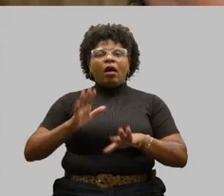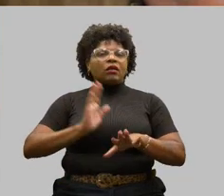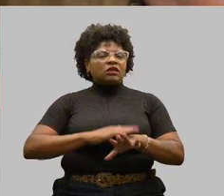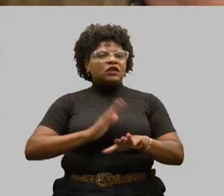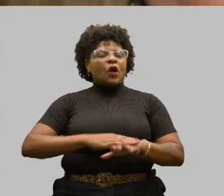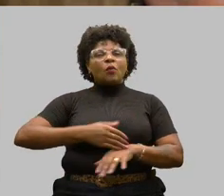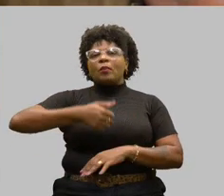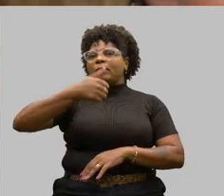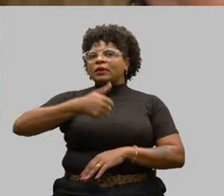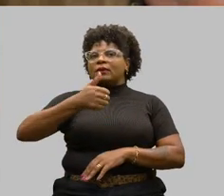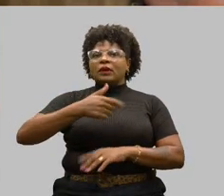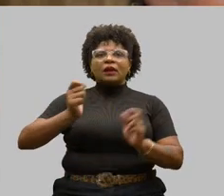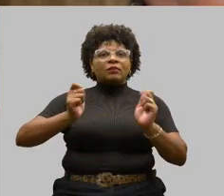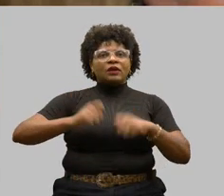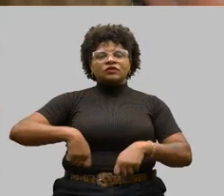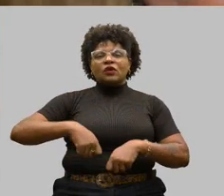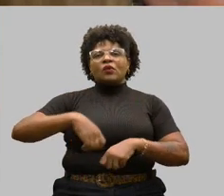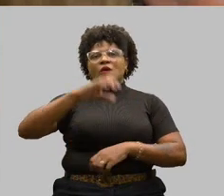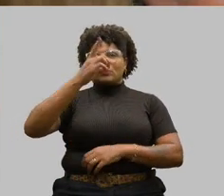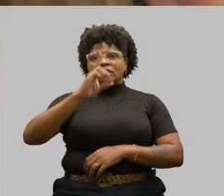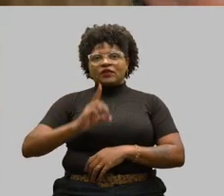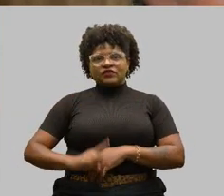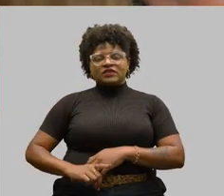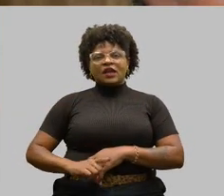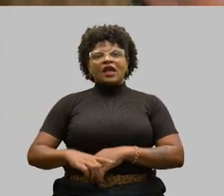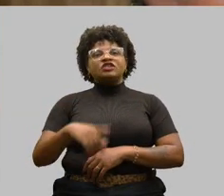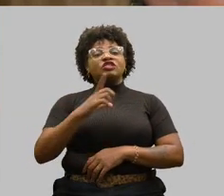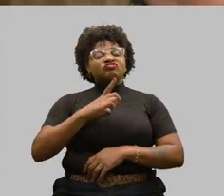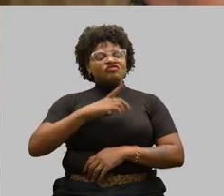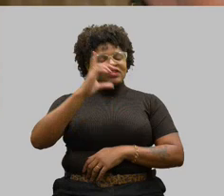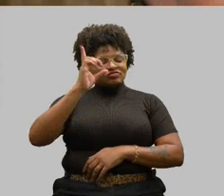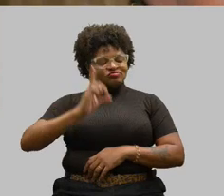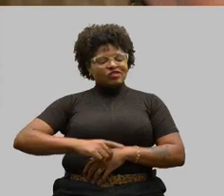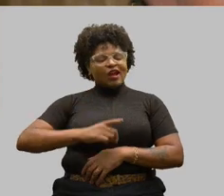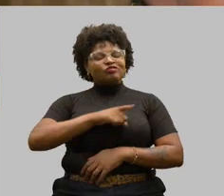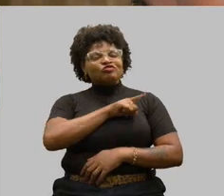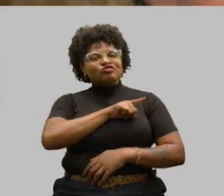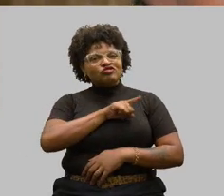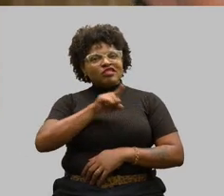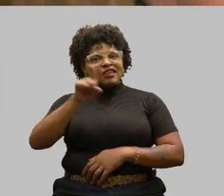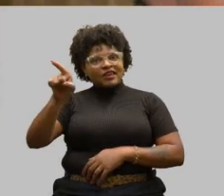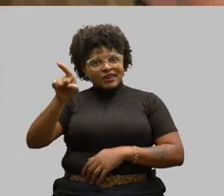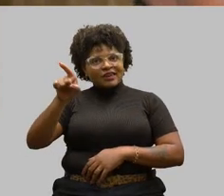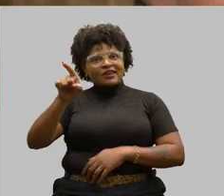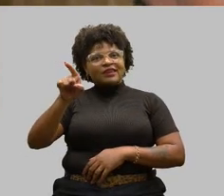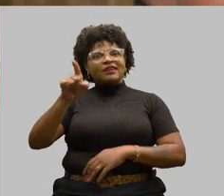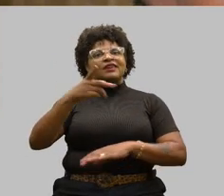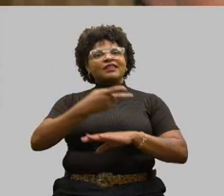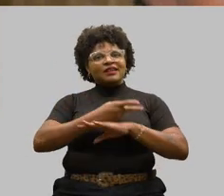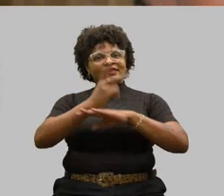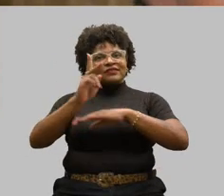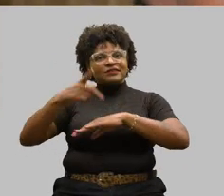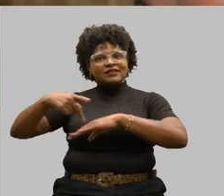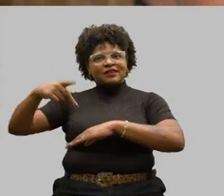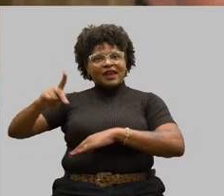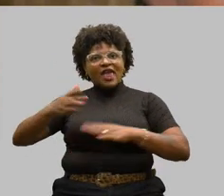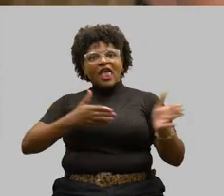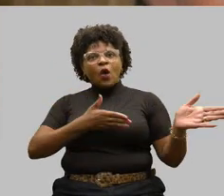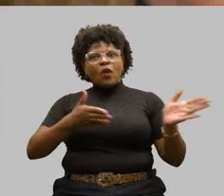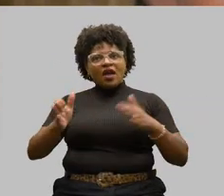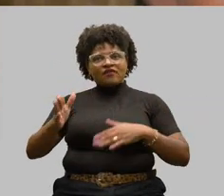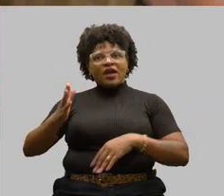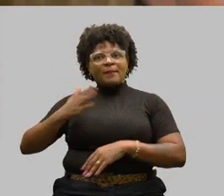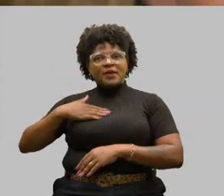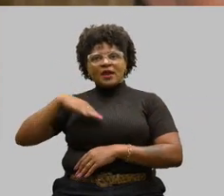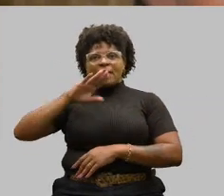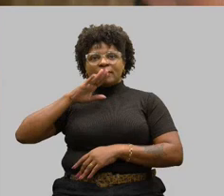a conquistar o direito de ir no intercâmbio e de levar um acompanhante comigo que foi a minha mãe e